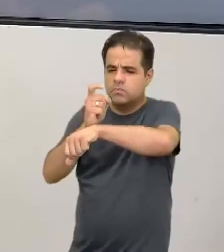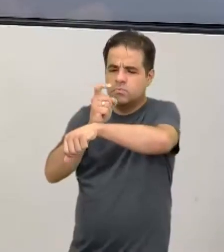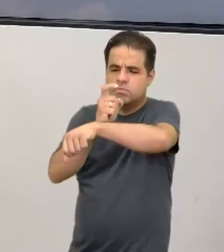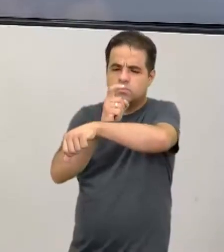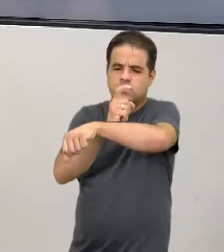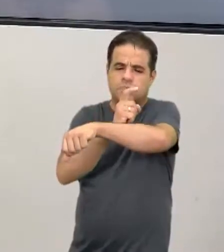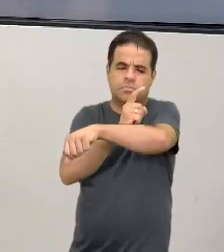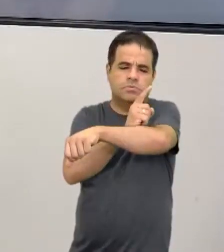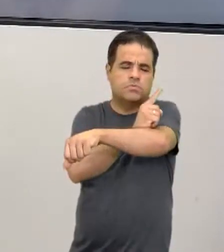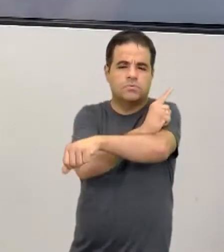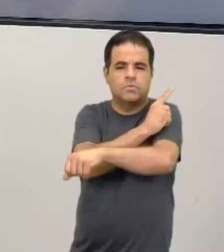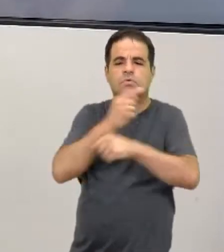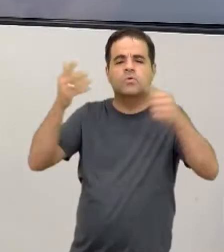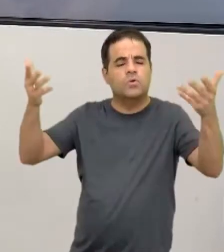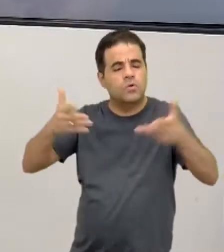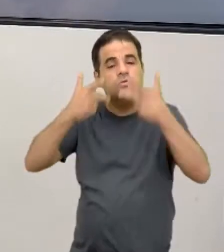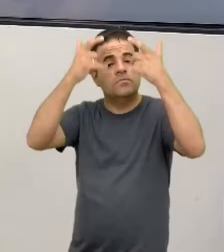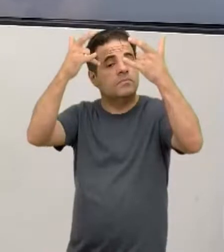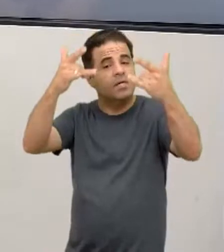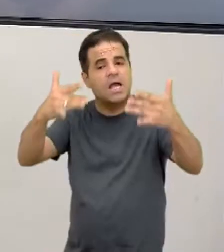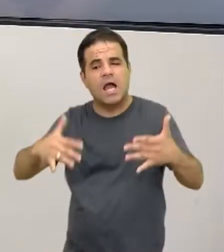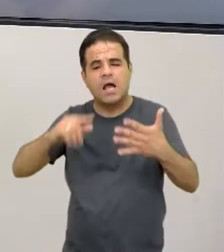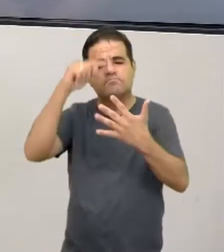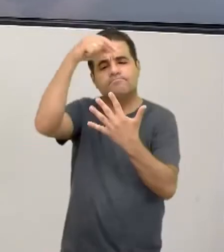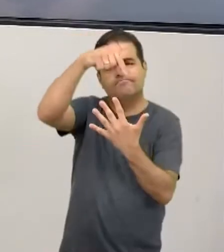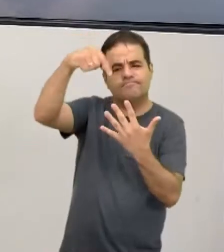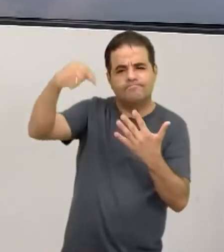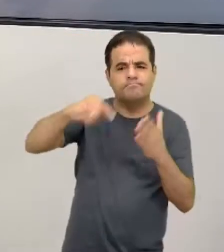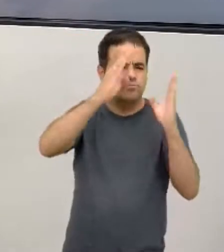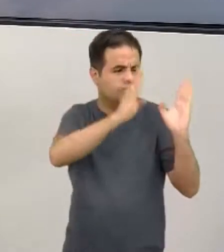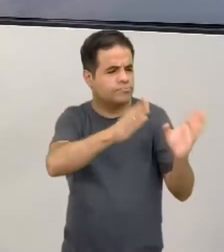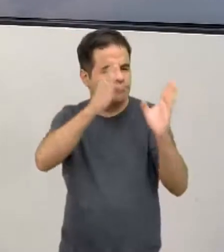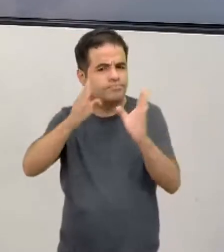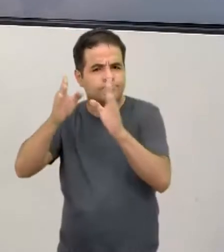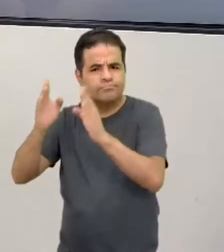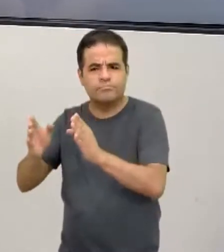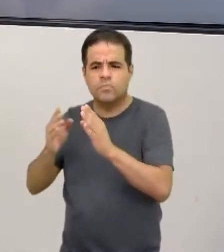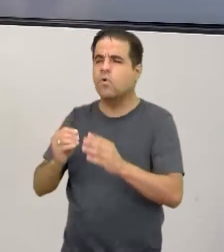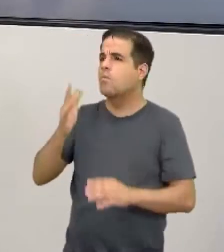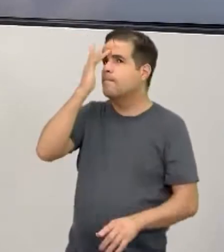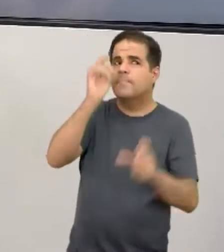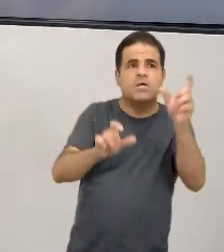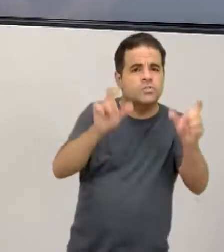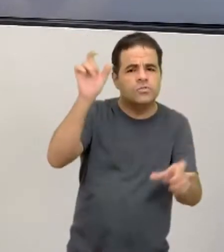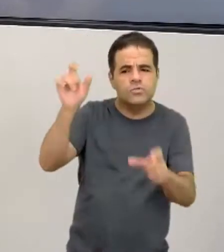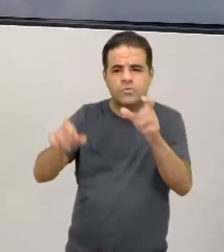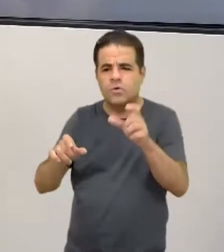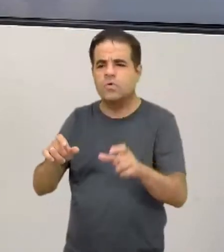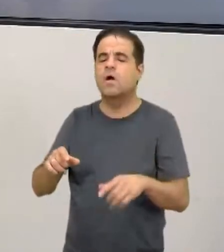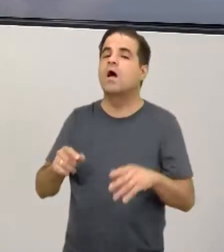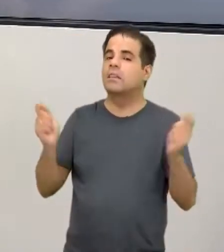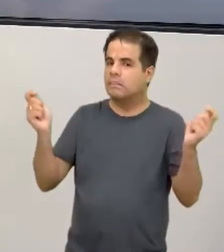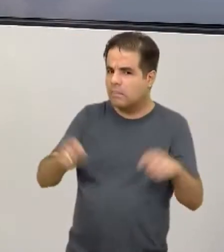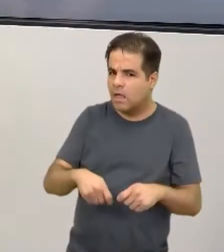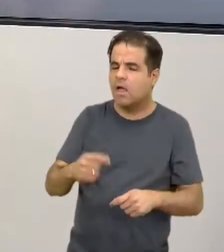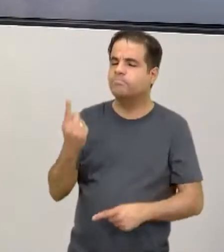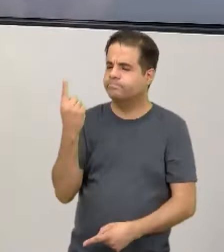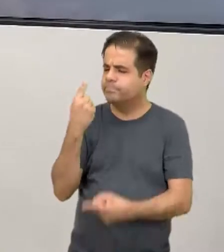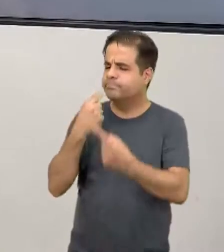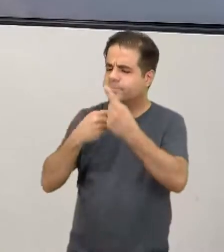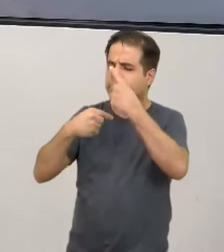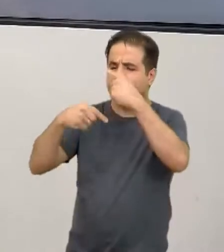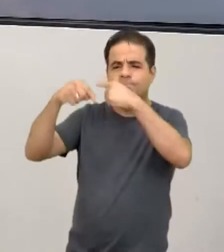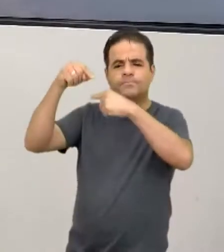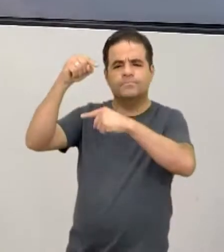vai falar um pouquinho a respeito de quais foram as etapas, né, como então os seres humanos foram